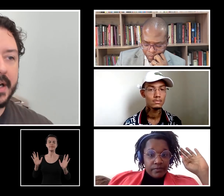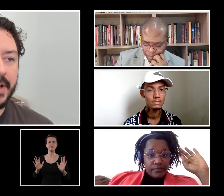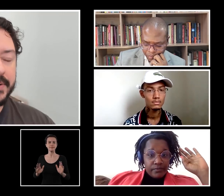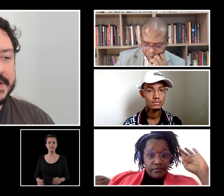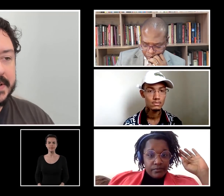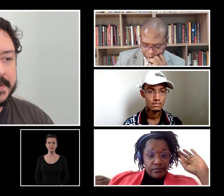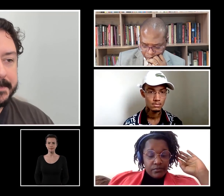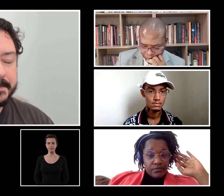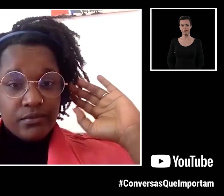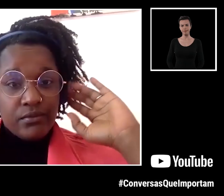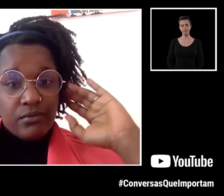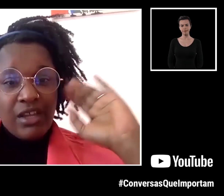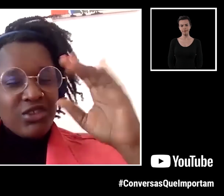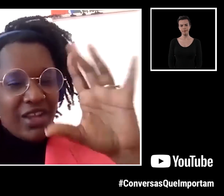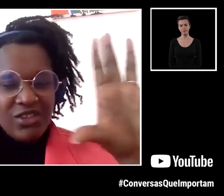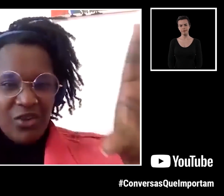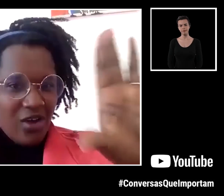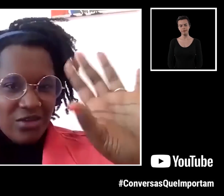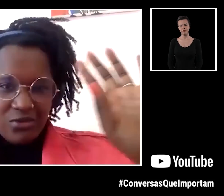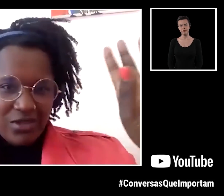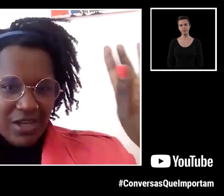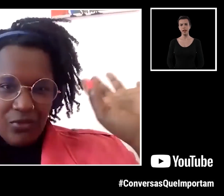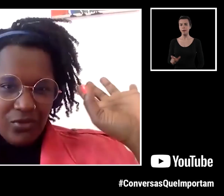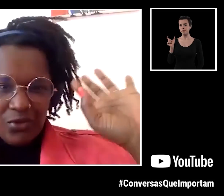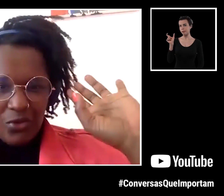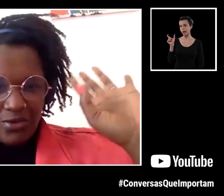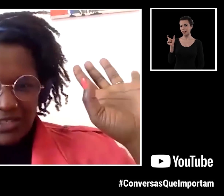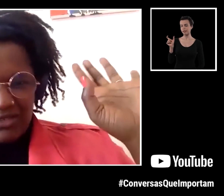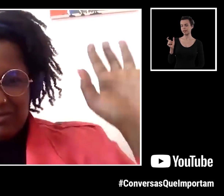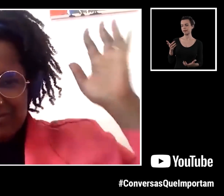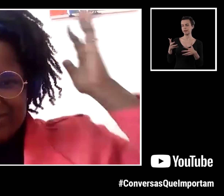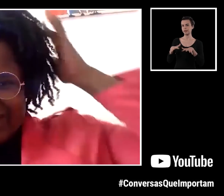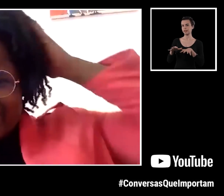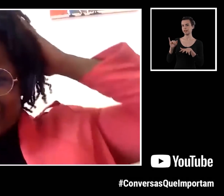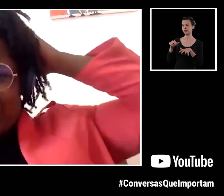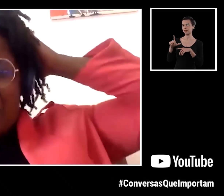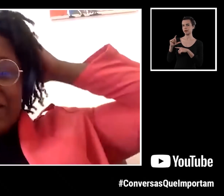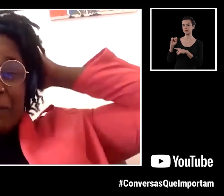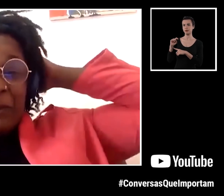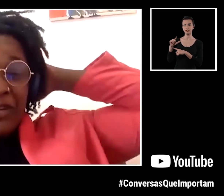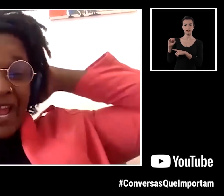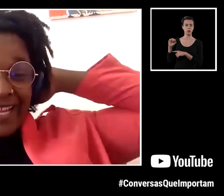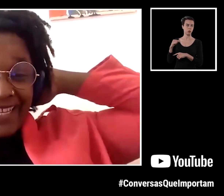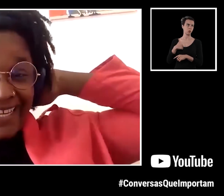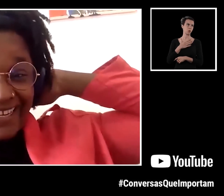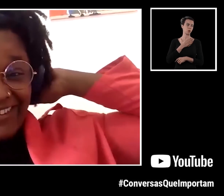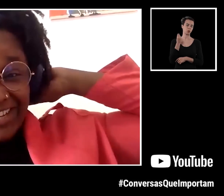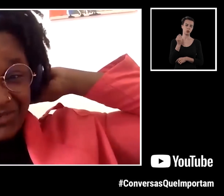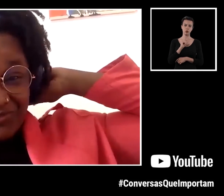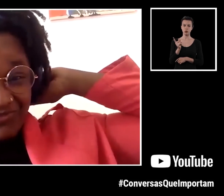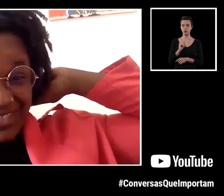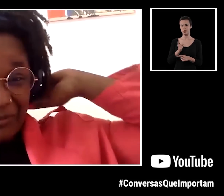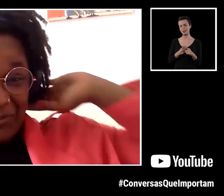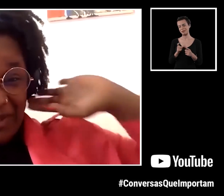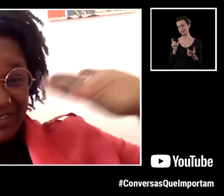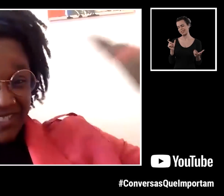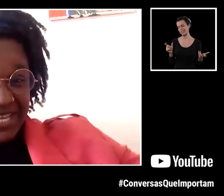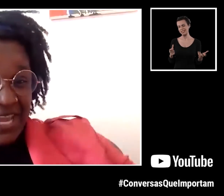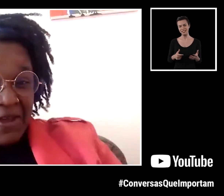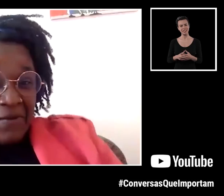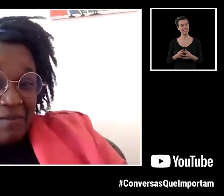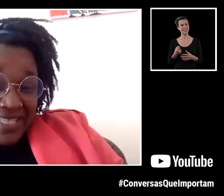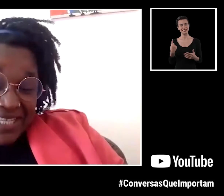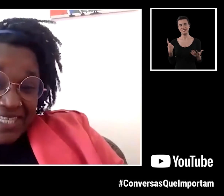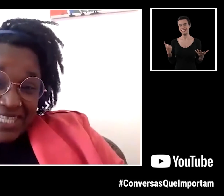ao Léo, assim, né? Eu já não gosto do termo inclusão, né? Já começa por aí, eu acho é um termo